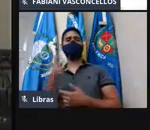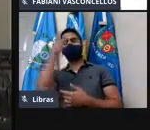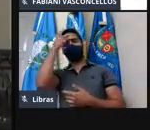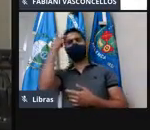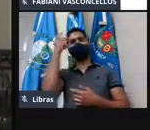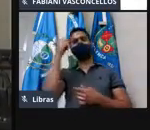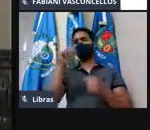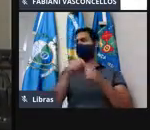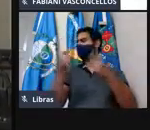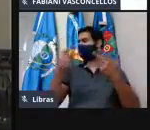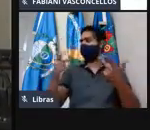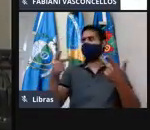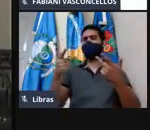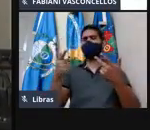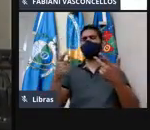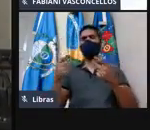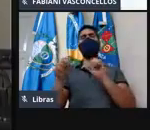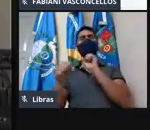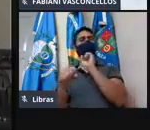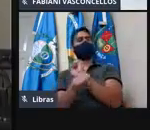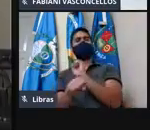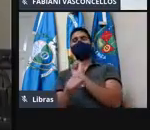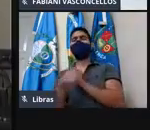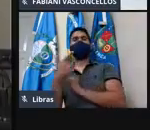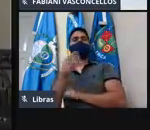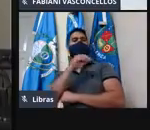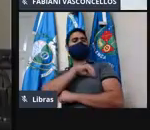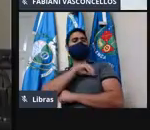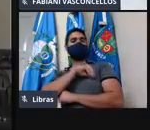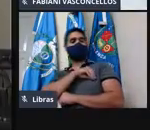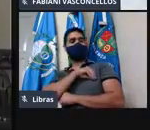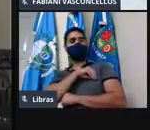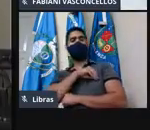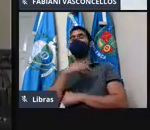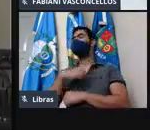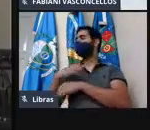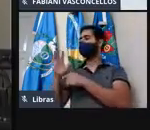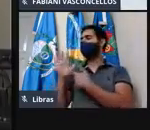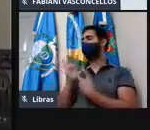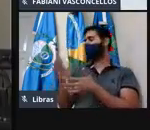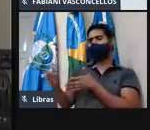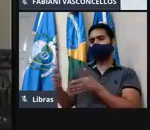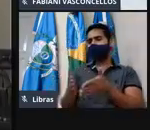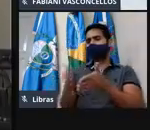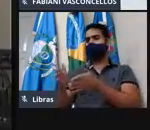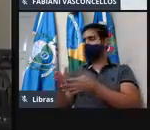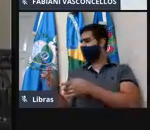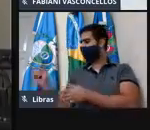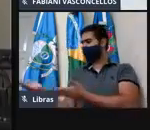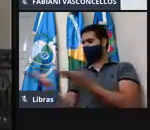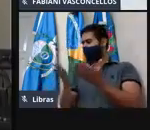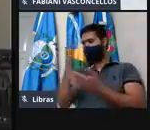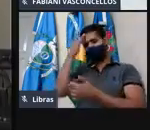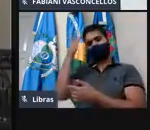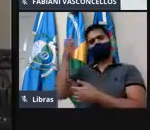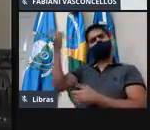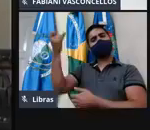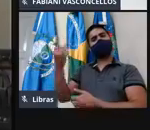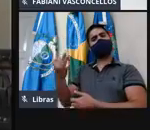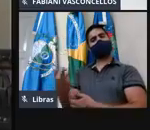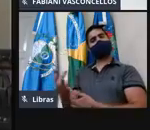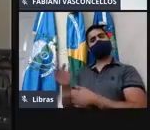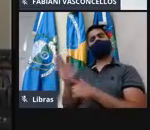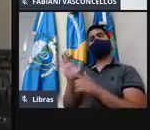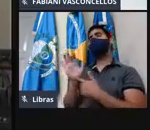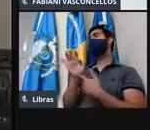artista, o pessoal está todo parado, sem ganhar. Então, esse caminho, né, a gente vai trazer o Tiago aqui para ele falar com a gente,